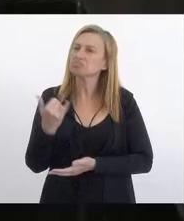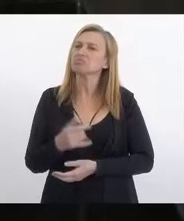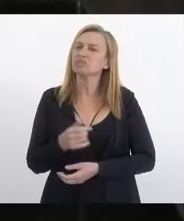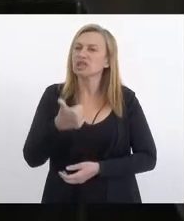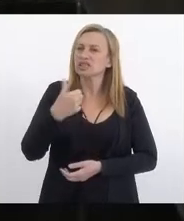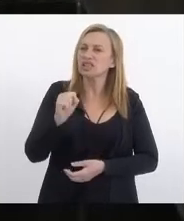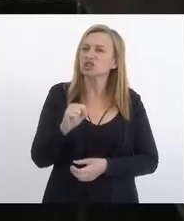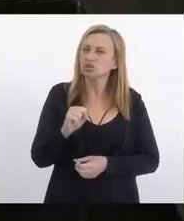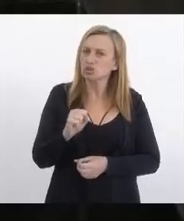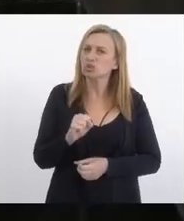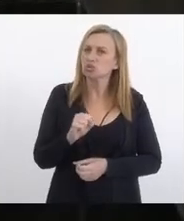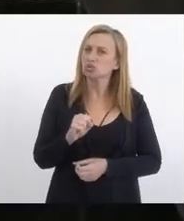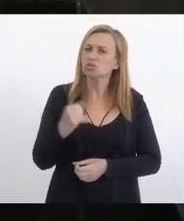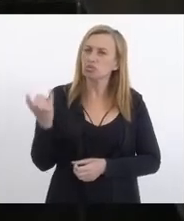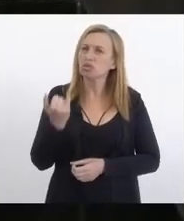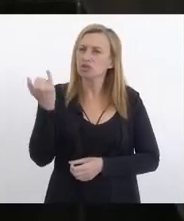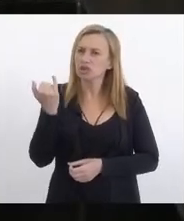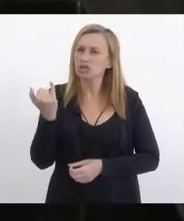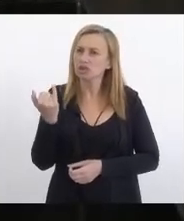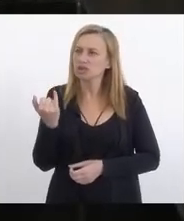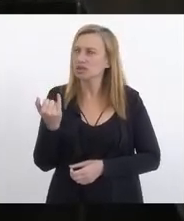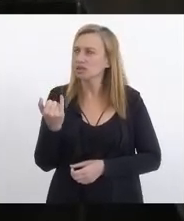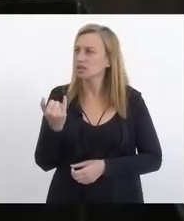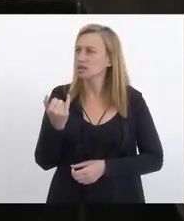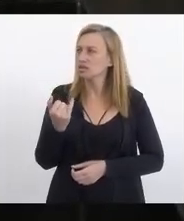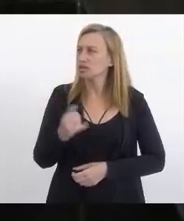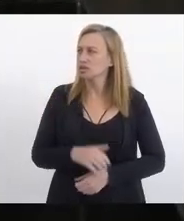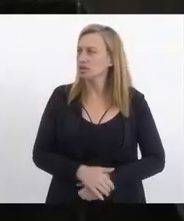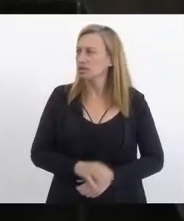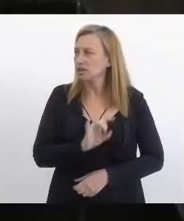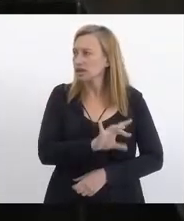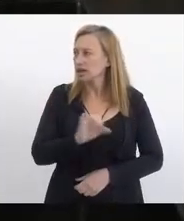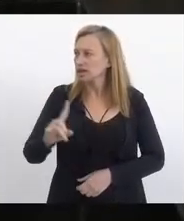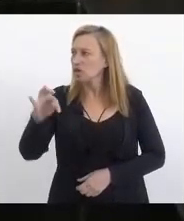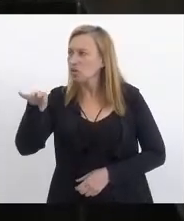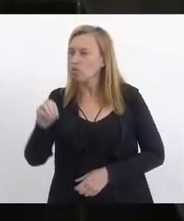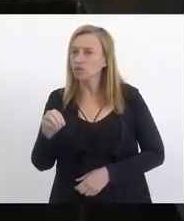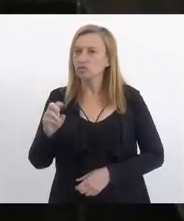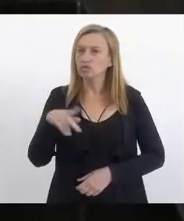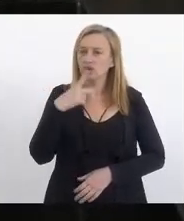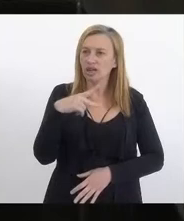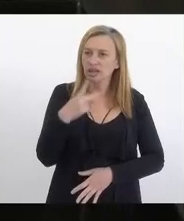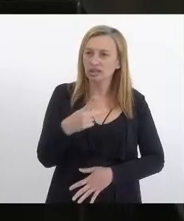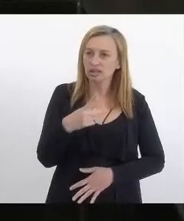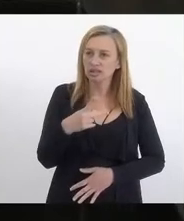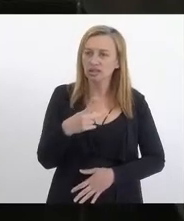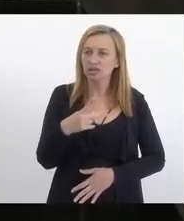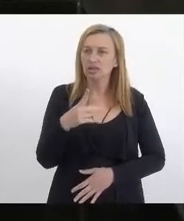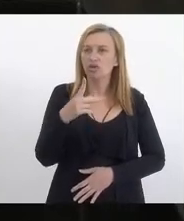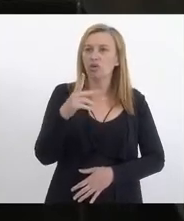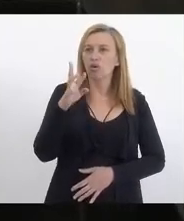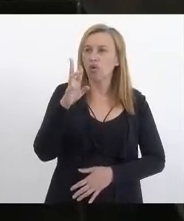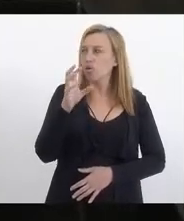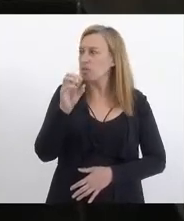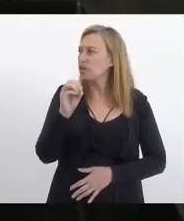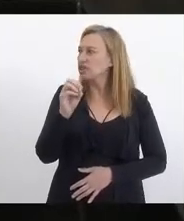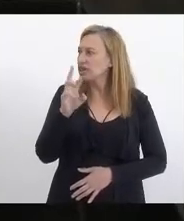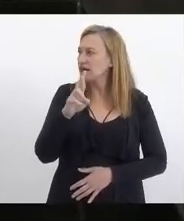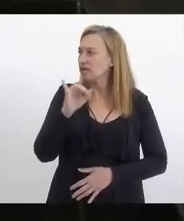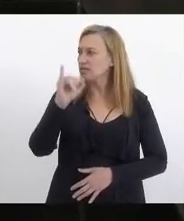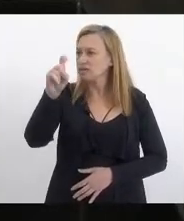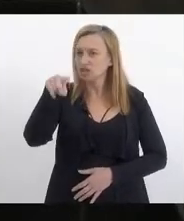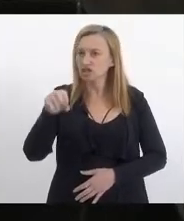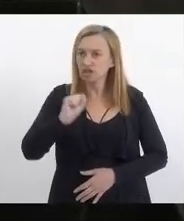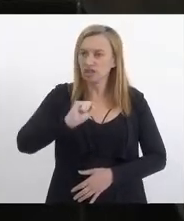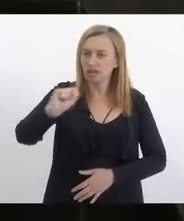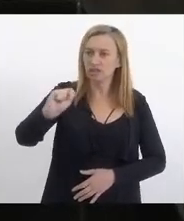18 contistas, cada conto tratando do arquétipo de um orixá. Enfim,